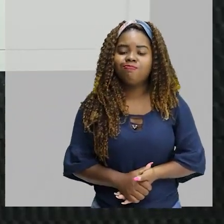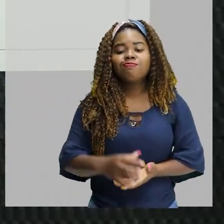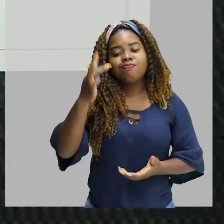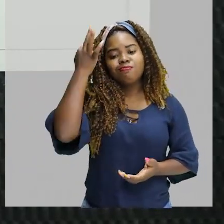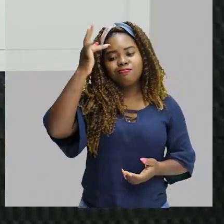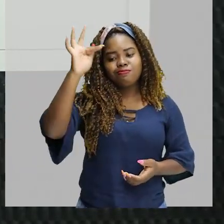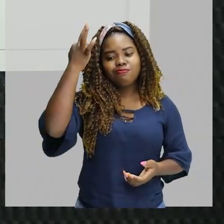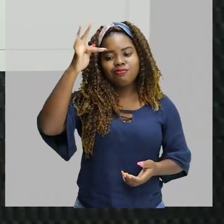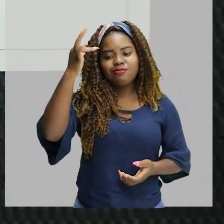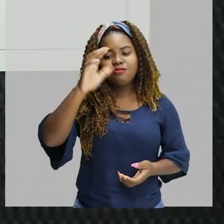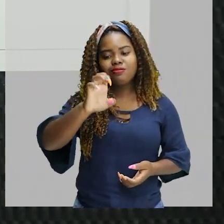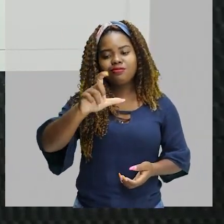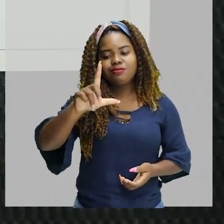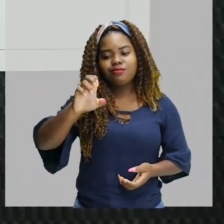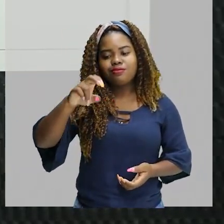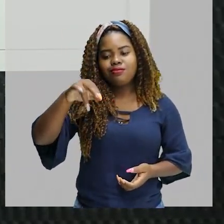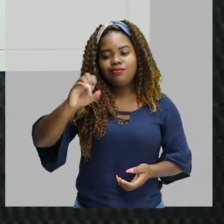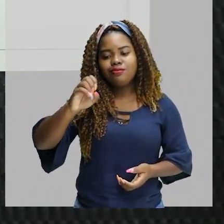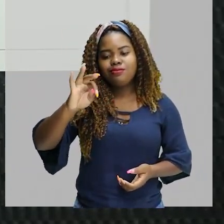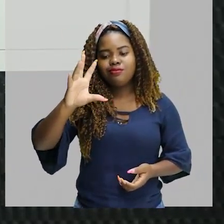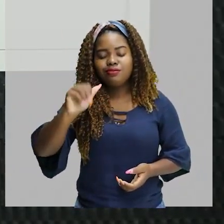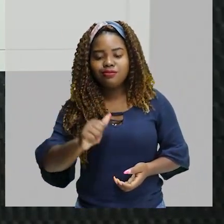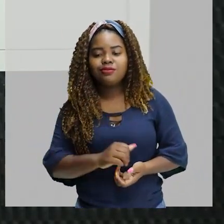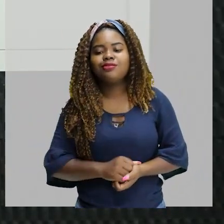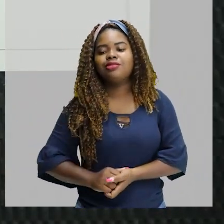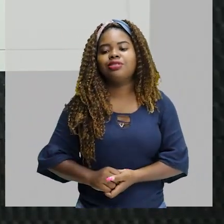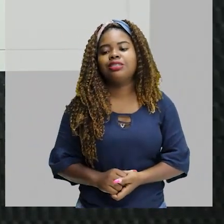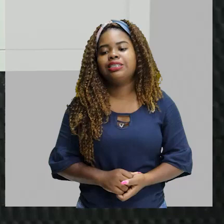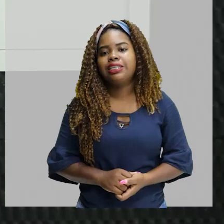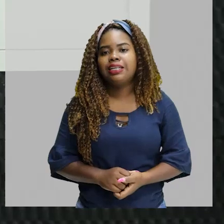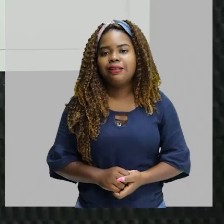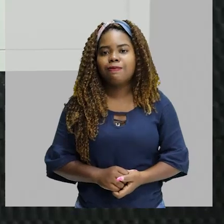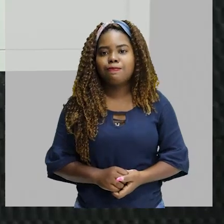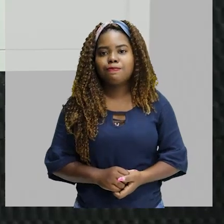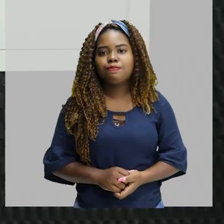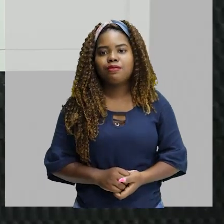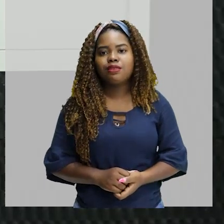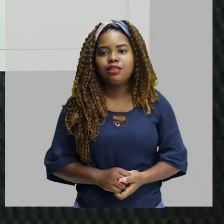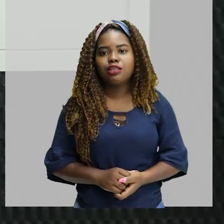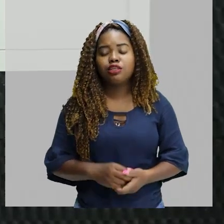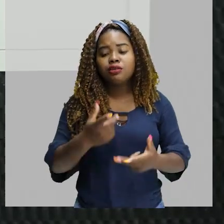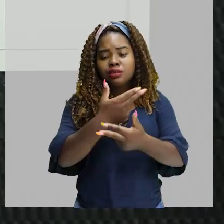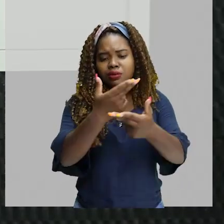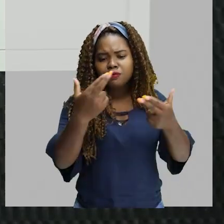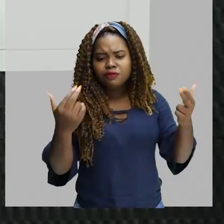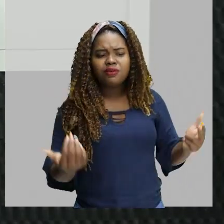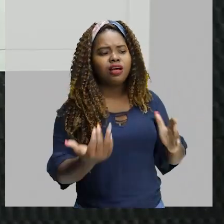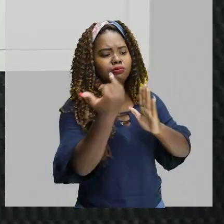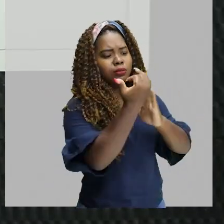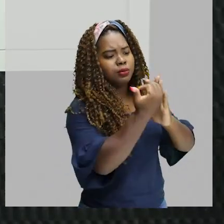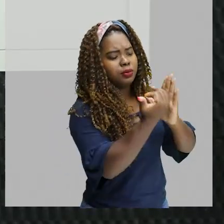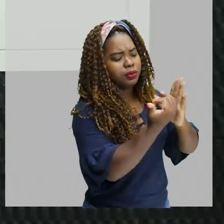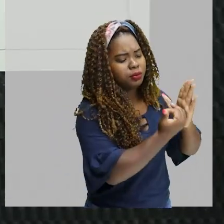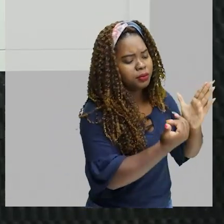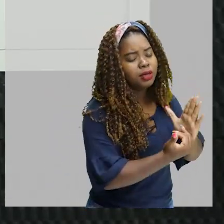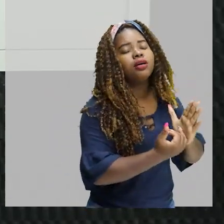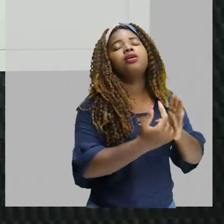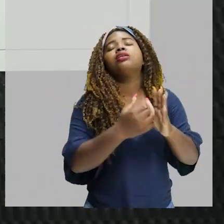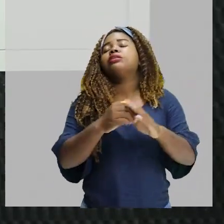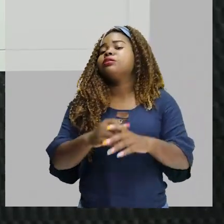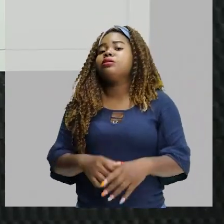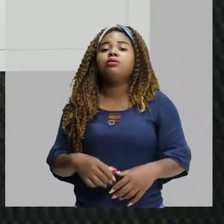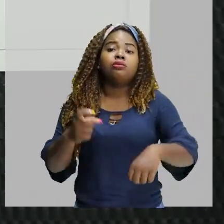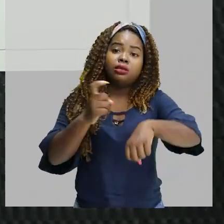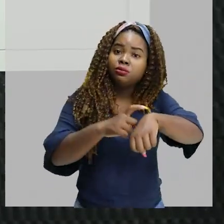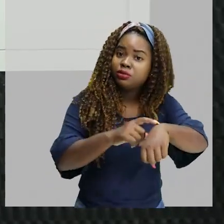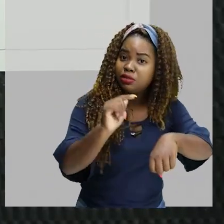filosofia helenística, como eu falei para vocês, o epicurismo também vai tratar disto, o estoicismo também vão trazer outros elementos, mas nós não temos